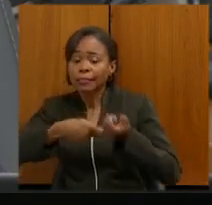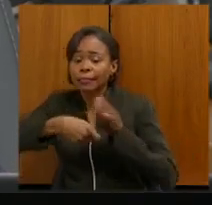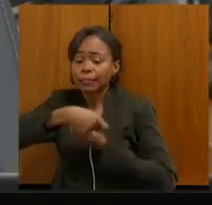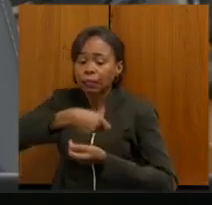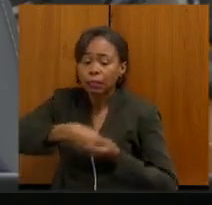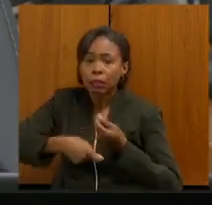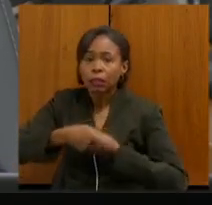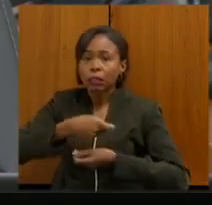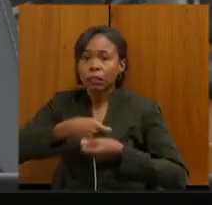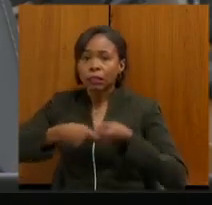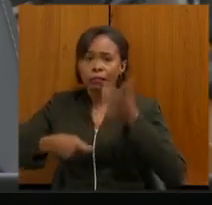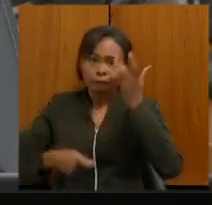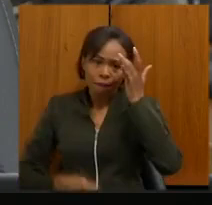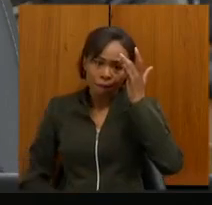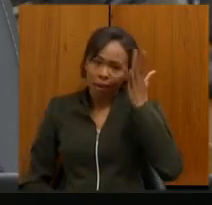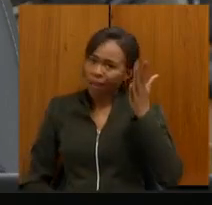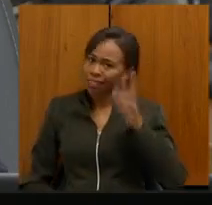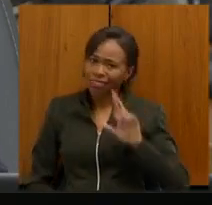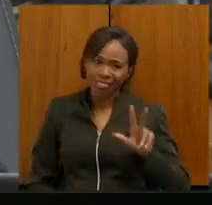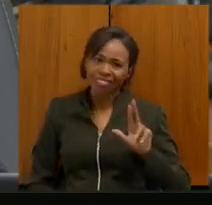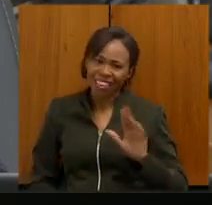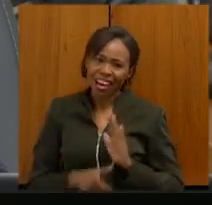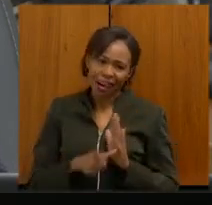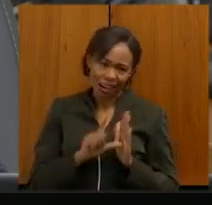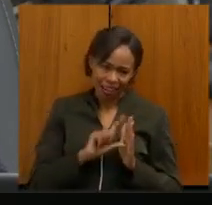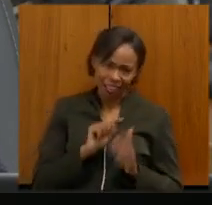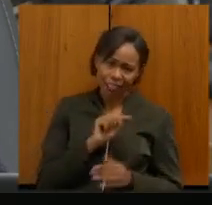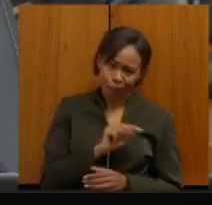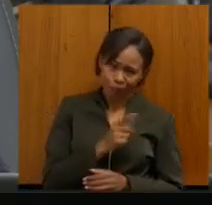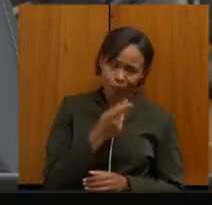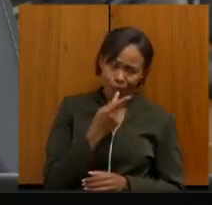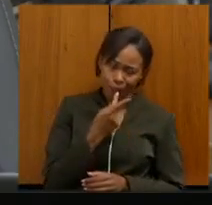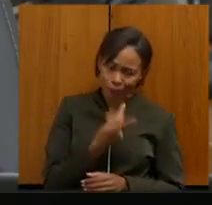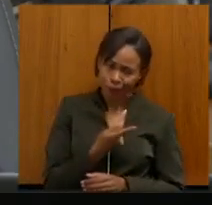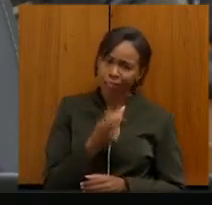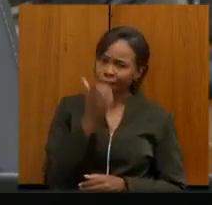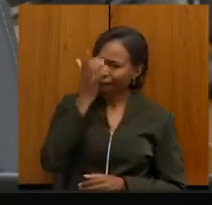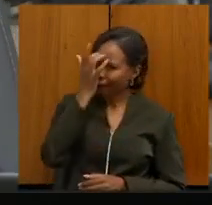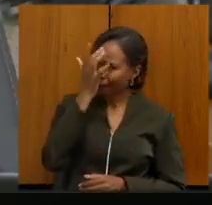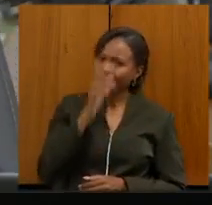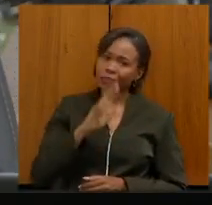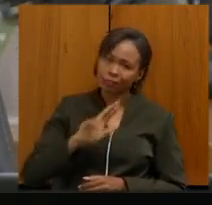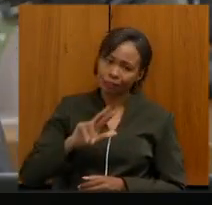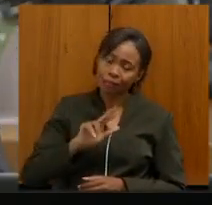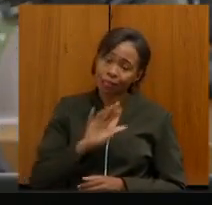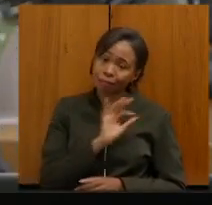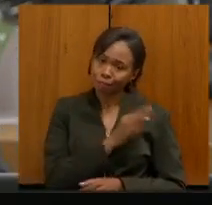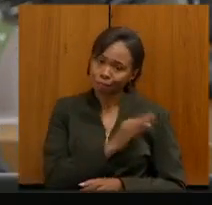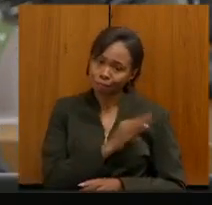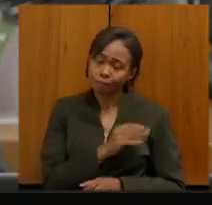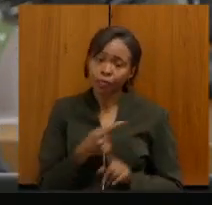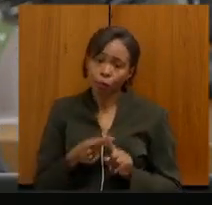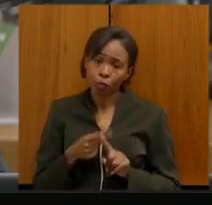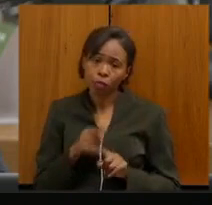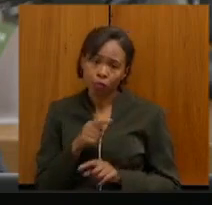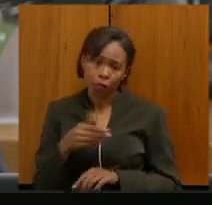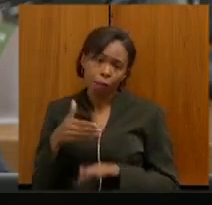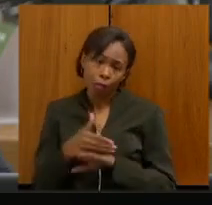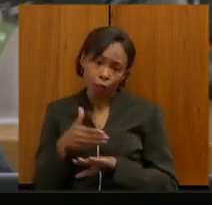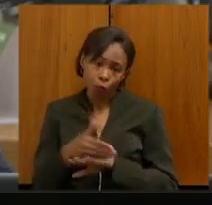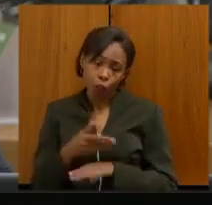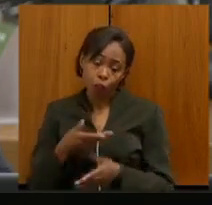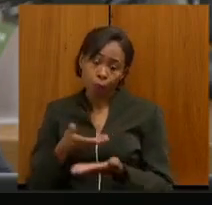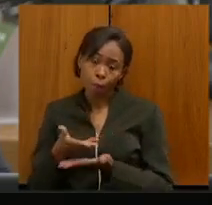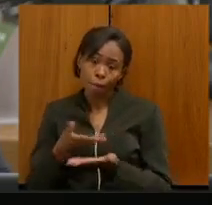a gente escutou aqui anteriormente a minha fala né não é simples quem já participou de mediações sabe